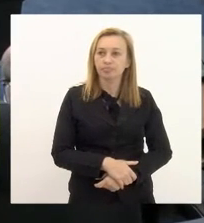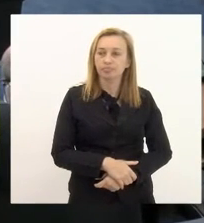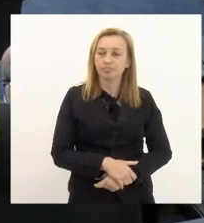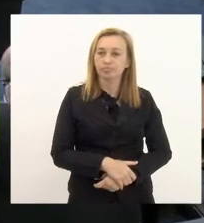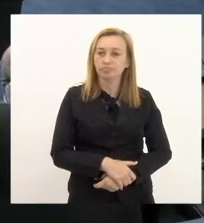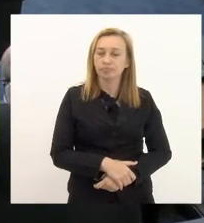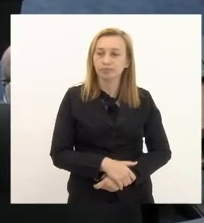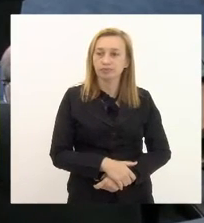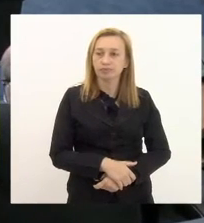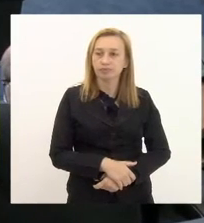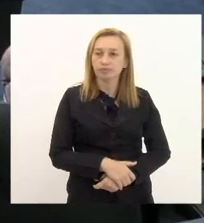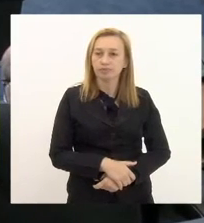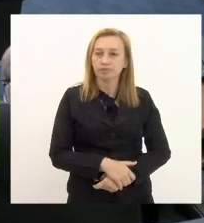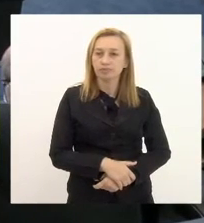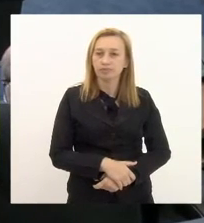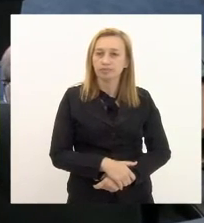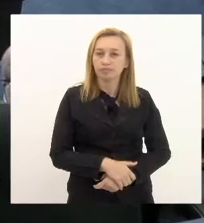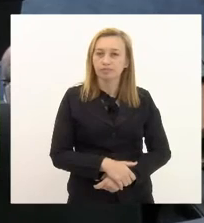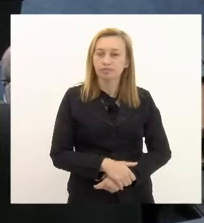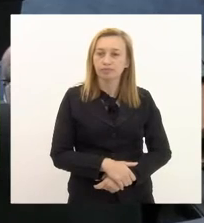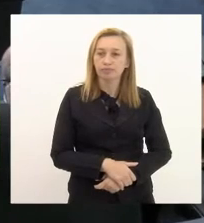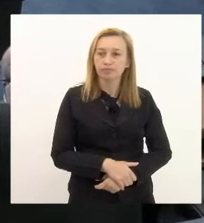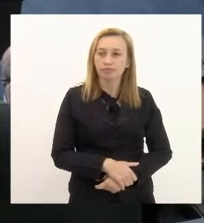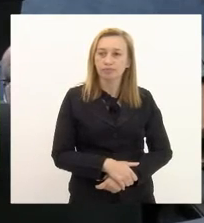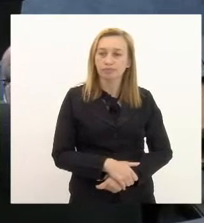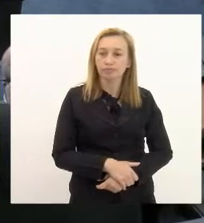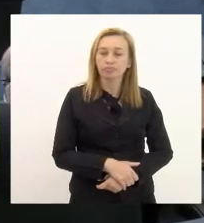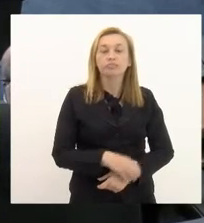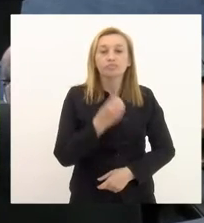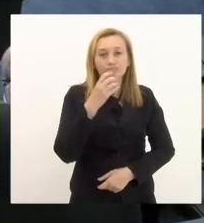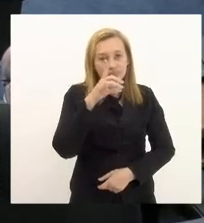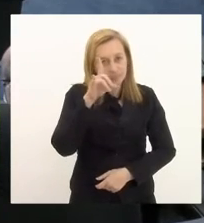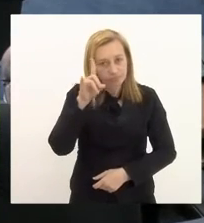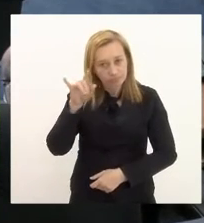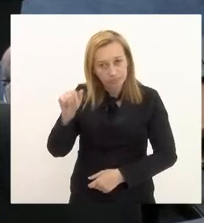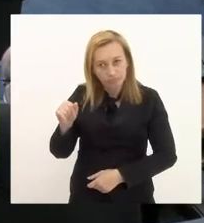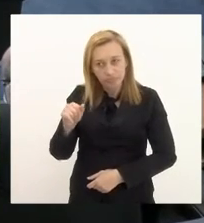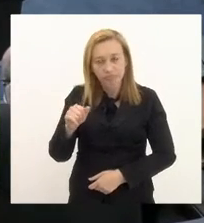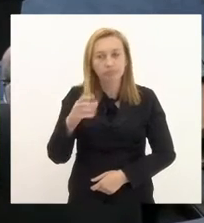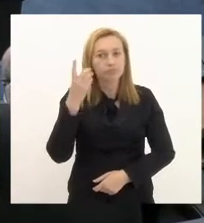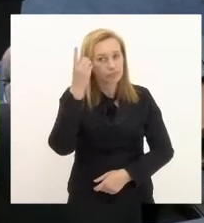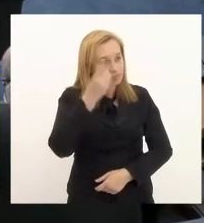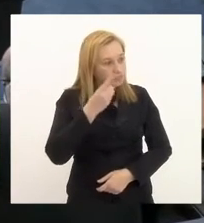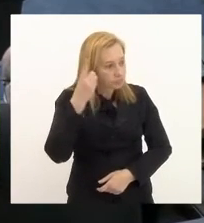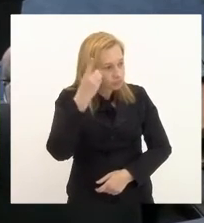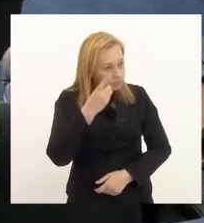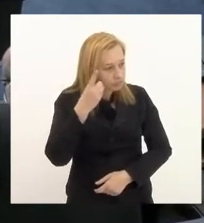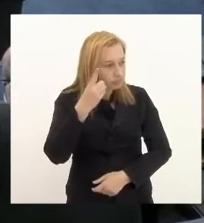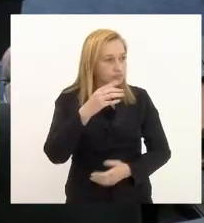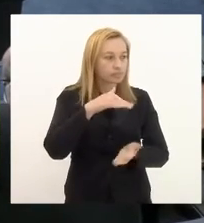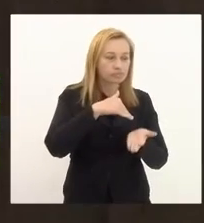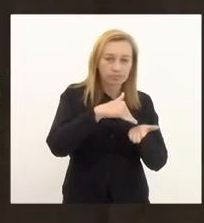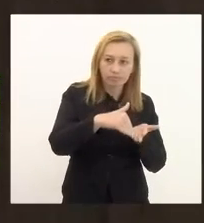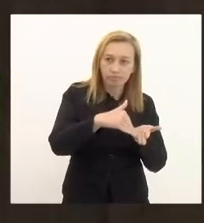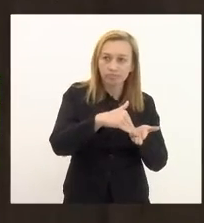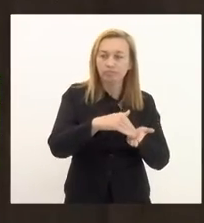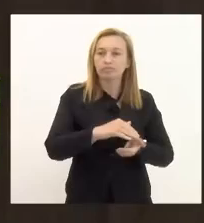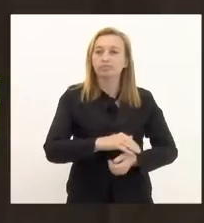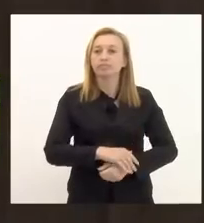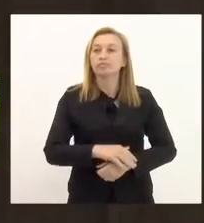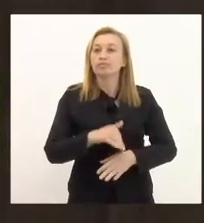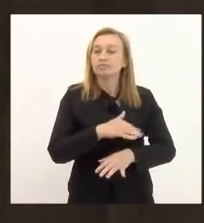é isso daqui ó e é bom dia Deputado Bom dia secretário Bom dia